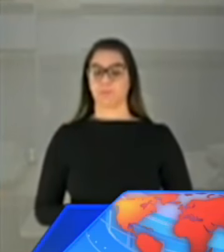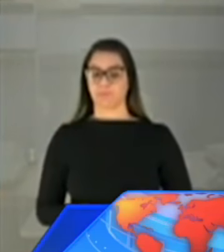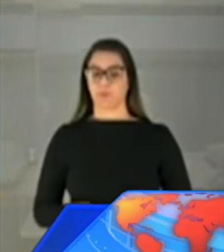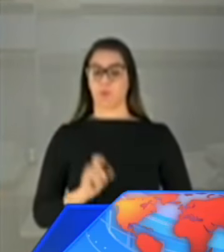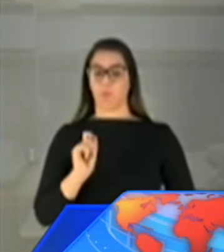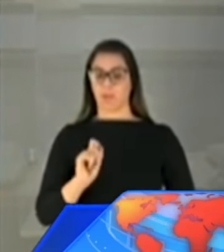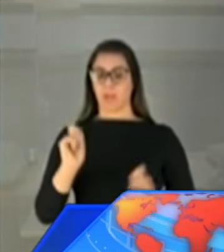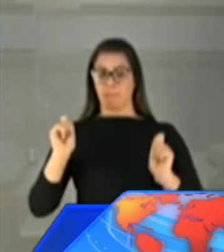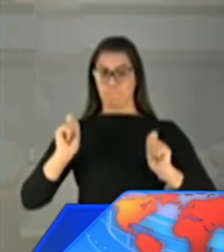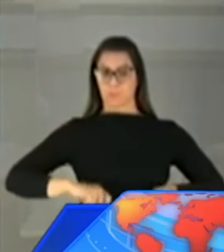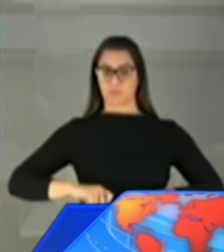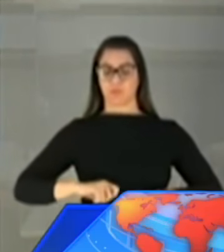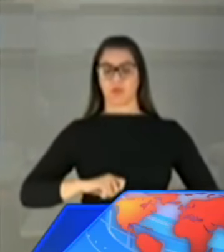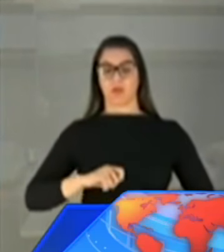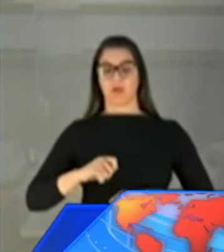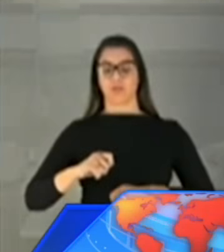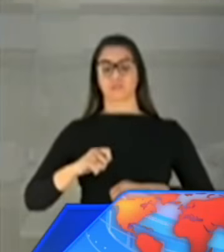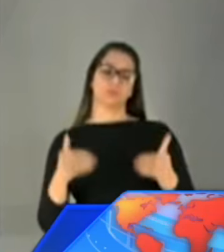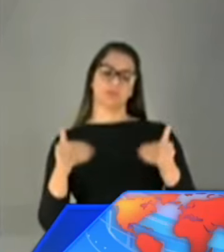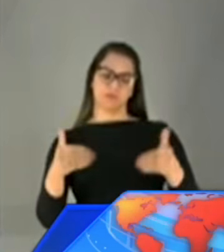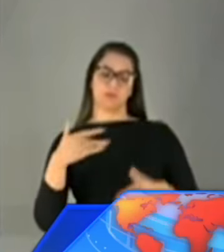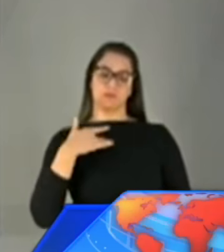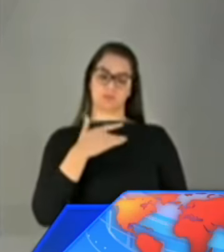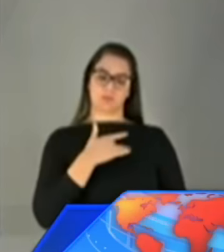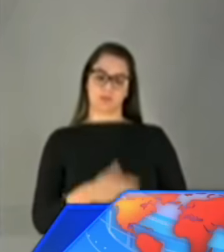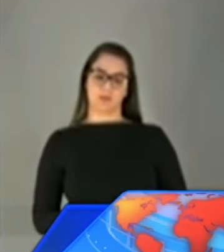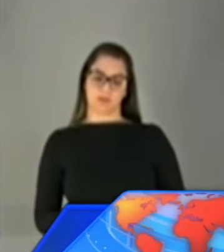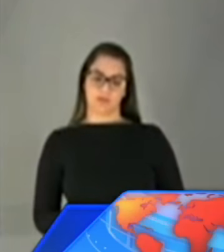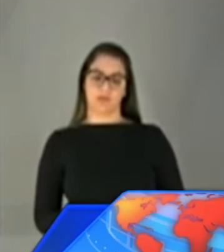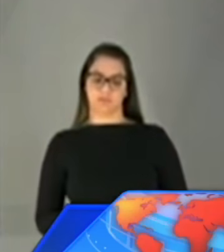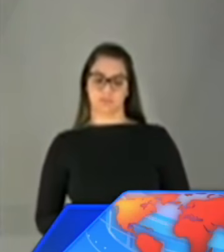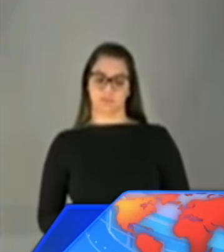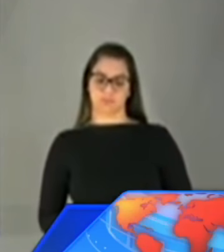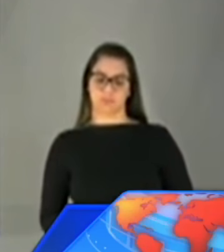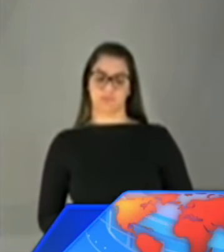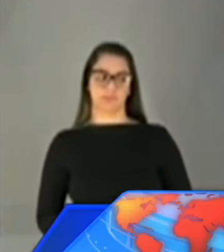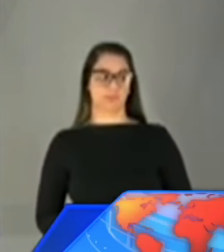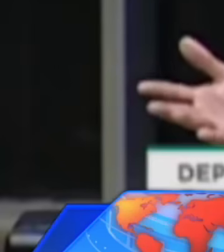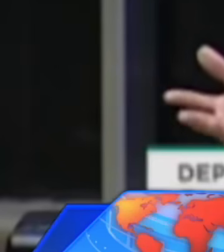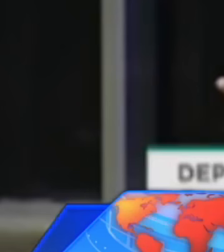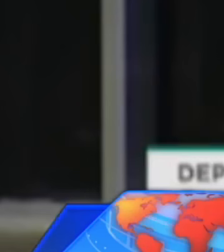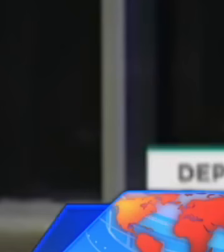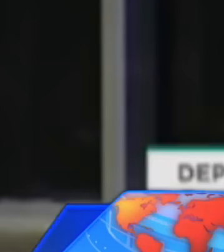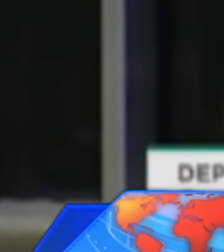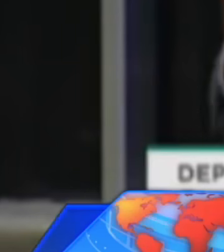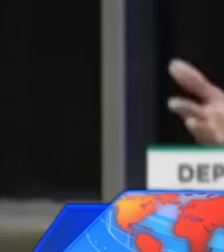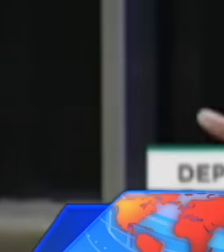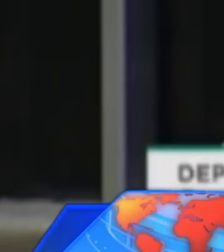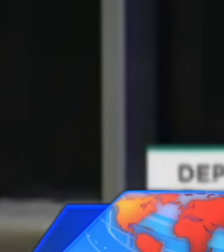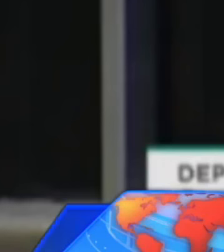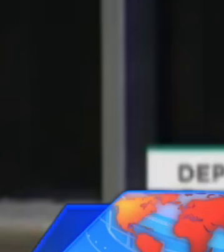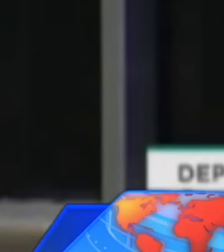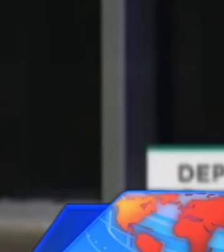da ex-cunhada de Jair Bolsonaro, Andréa Siqueira Valle, que em uma gravação divulgada pela imprensa na segunda-feira, informa que o presidente da República